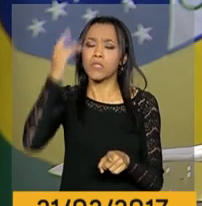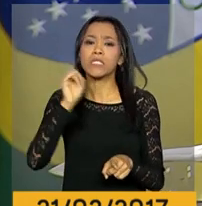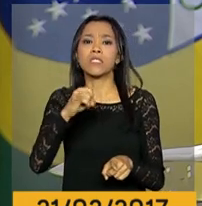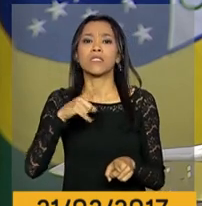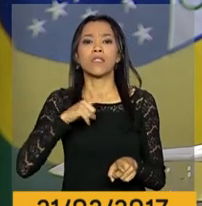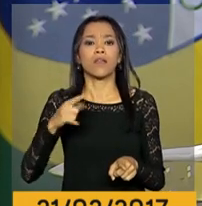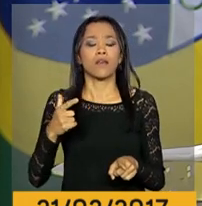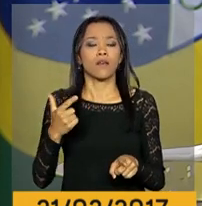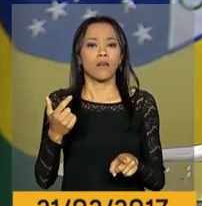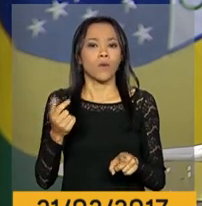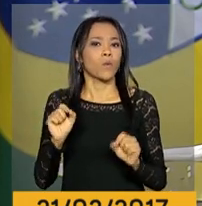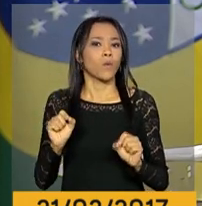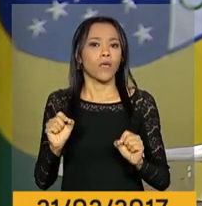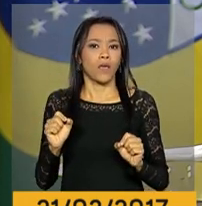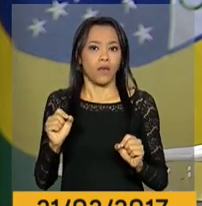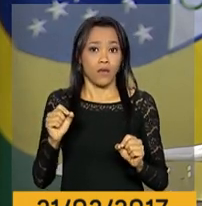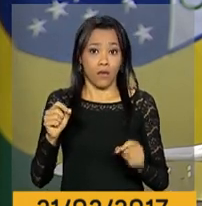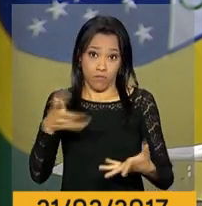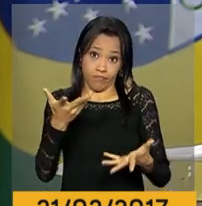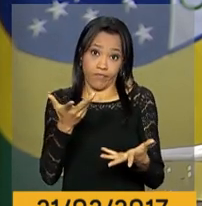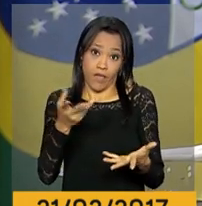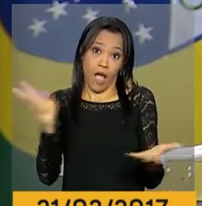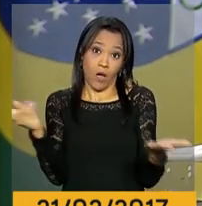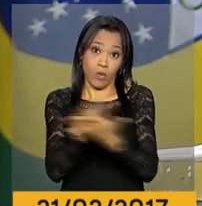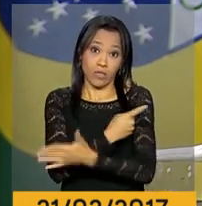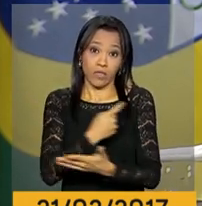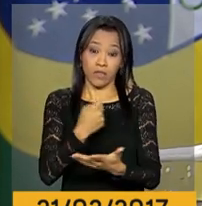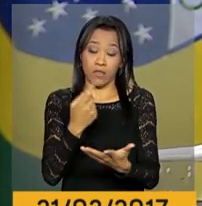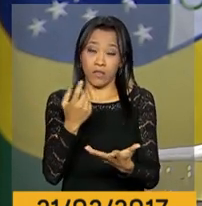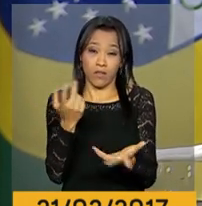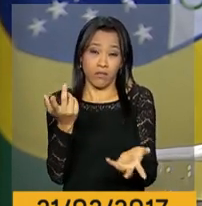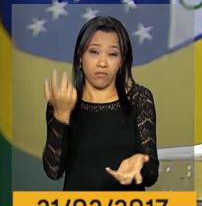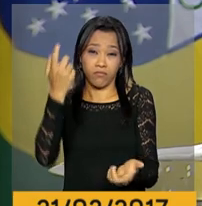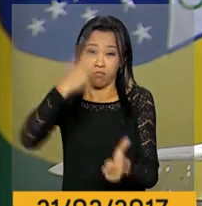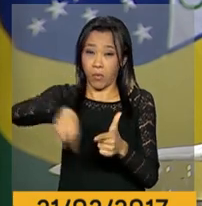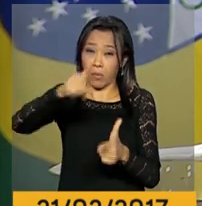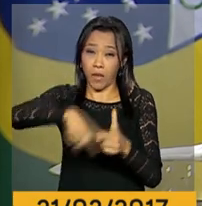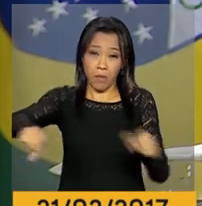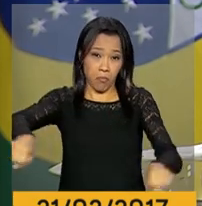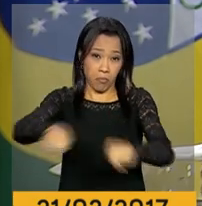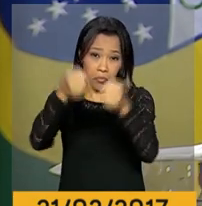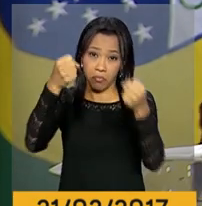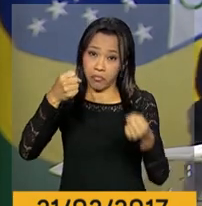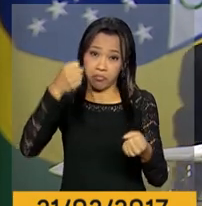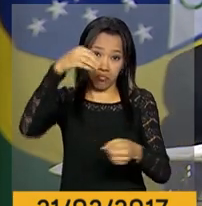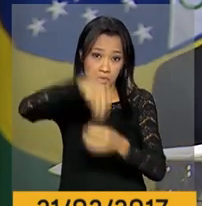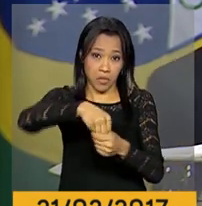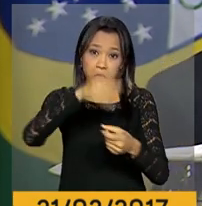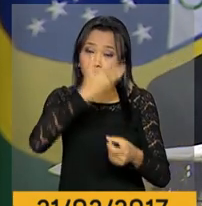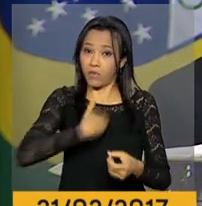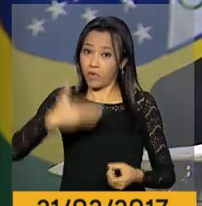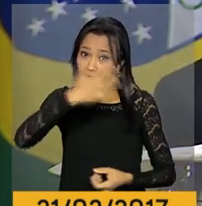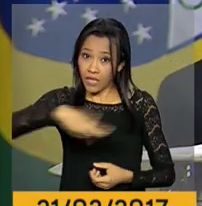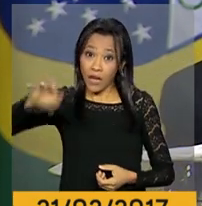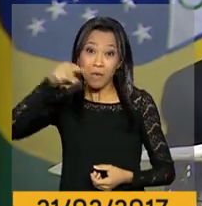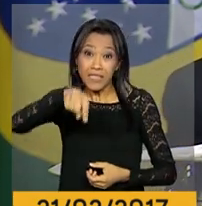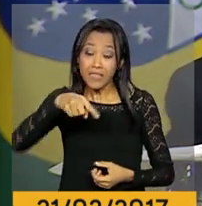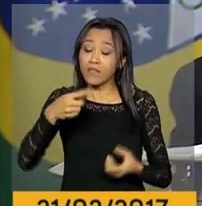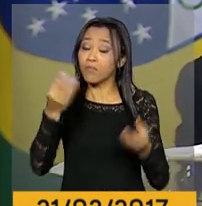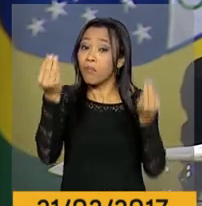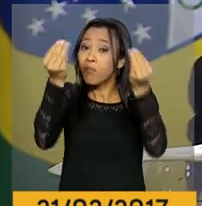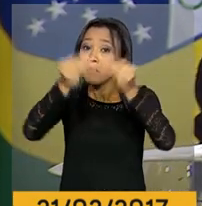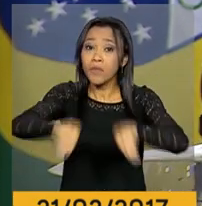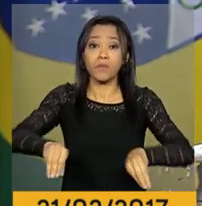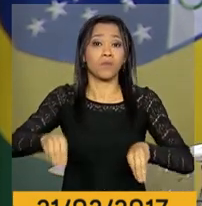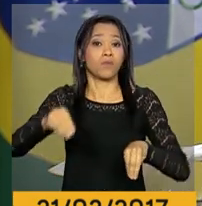uma uma desestruturação Econômica na União isto Vai representar um prejuízo